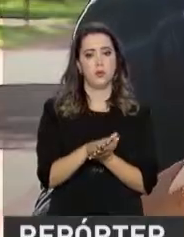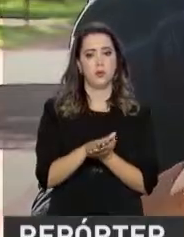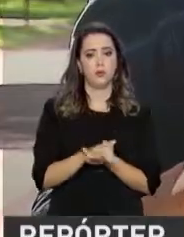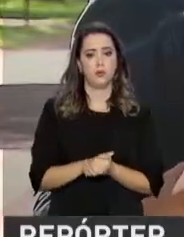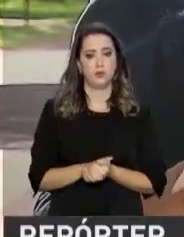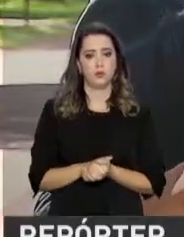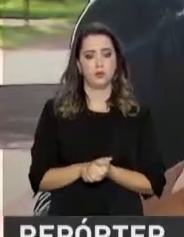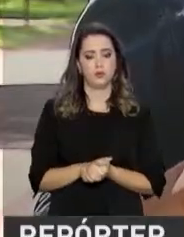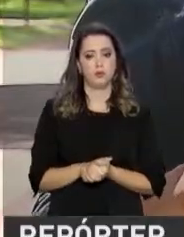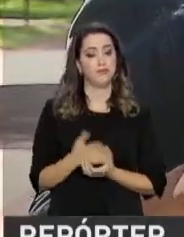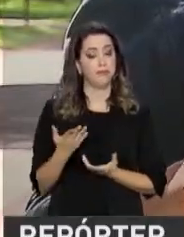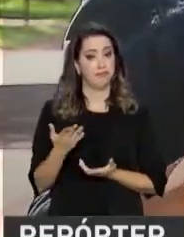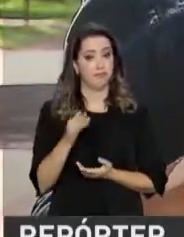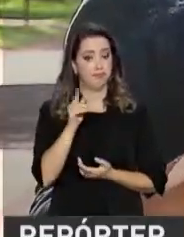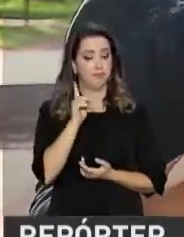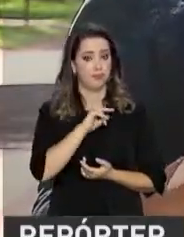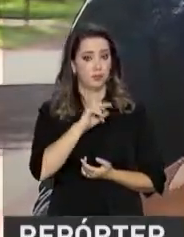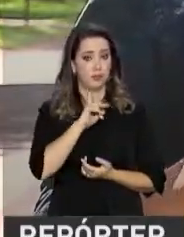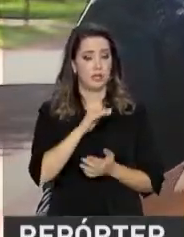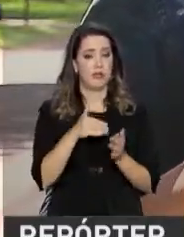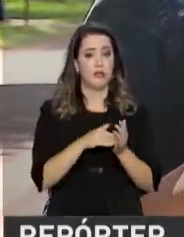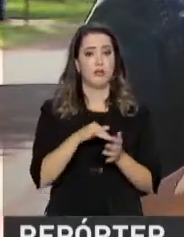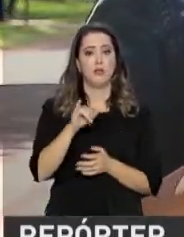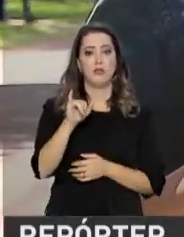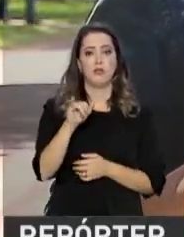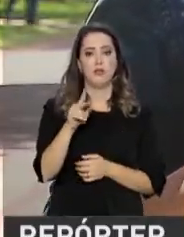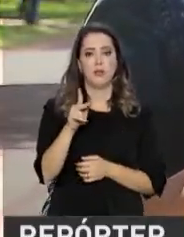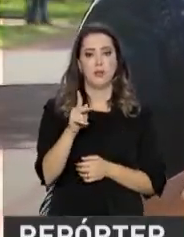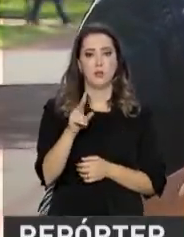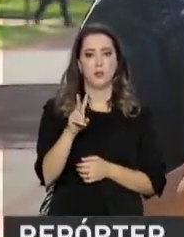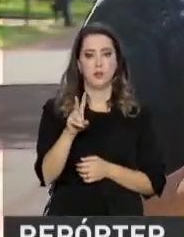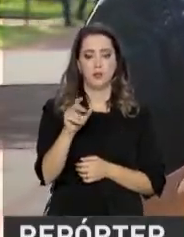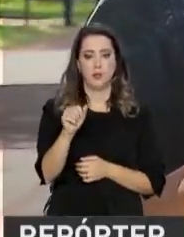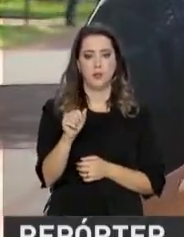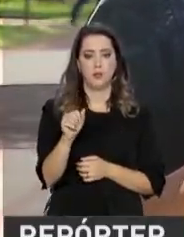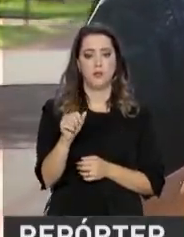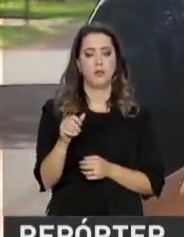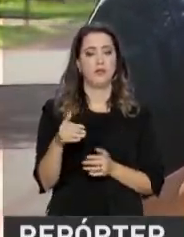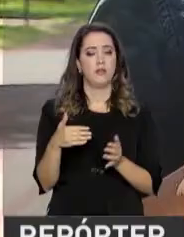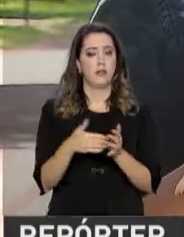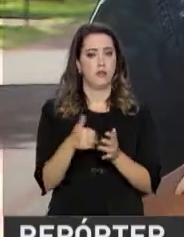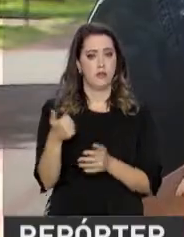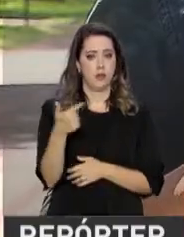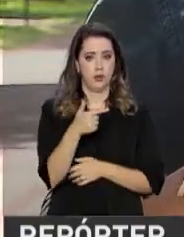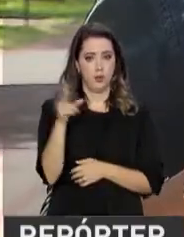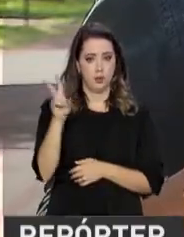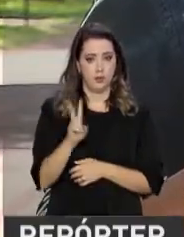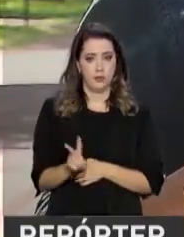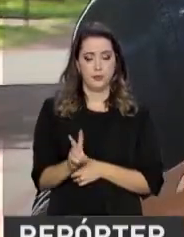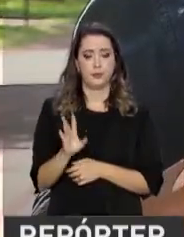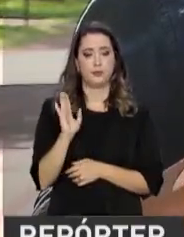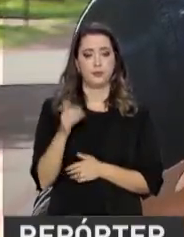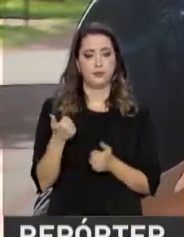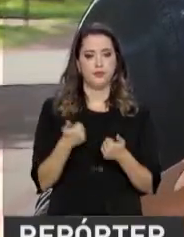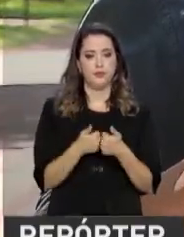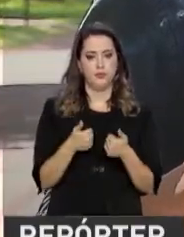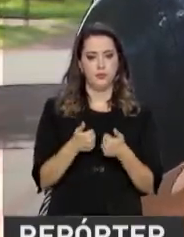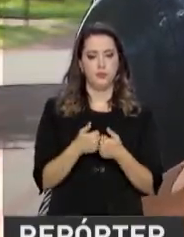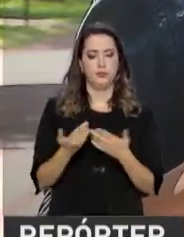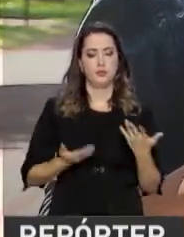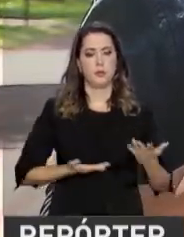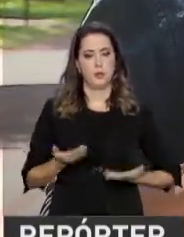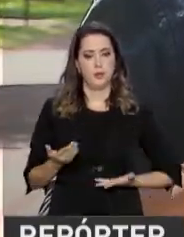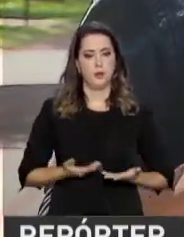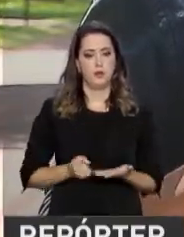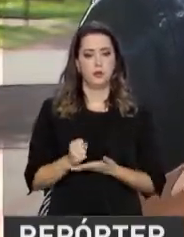Em Minas Gerais, por exemplo, até o IPVA pode ser parcelado em até 12 vezes. E em breve, esse serviço deve